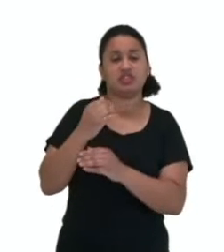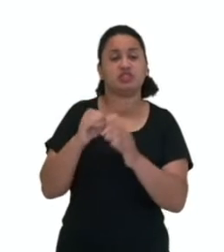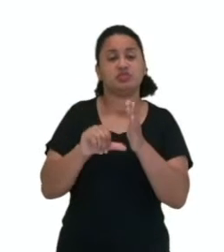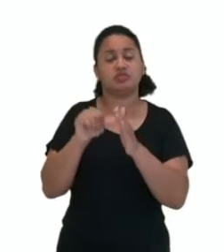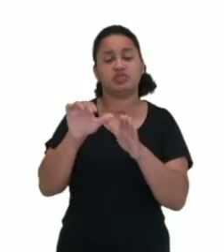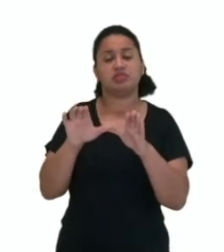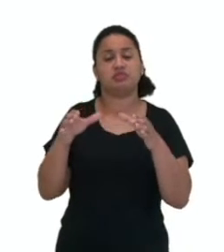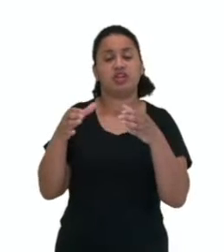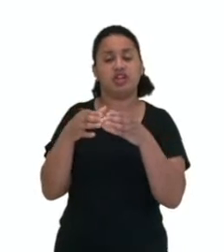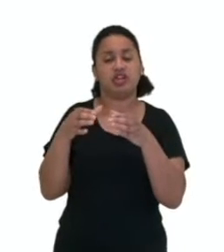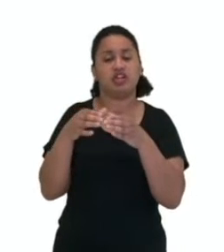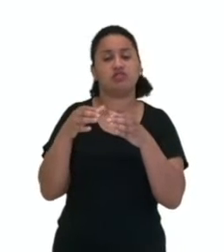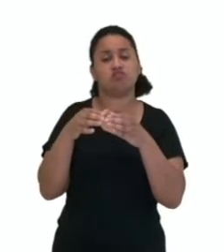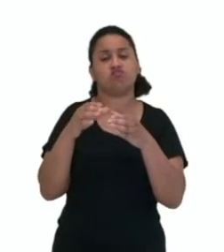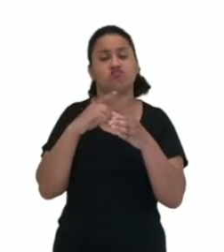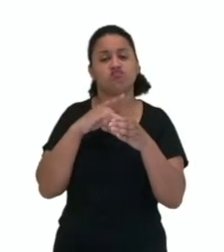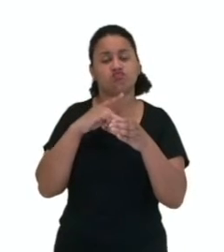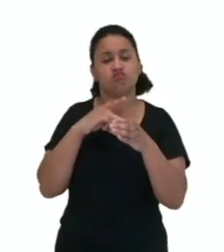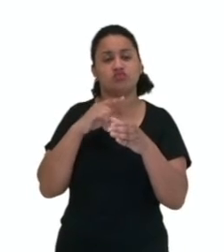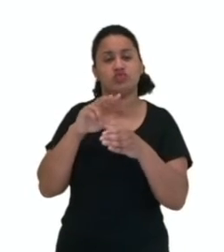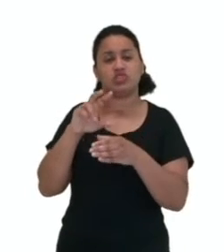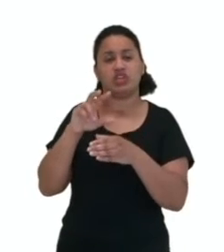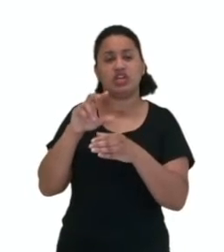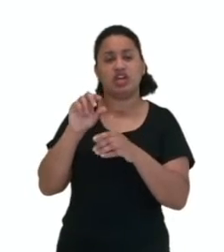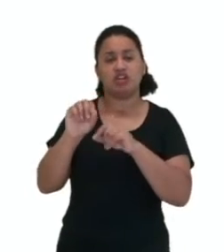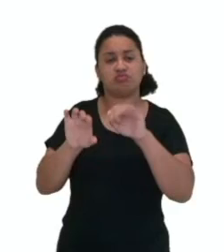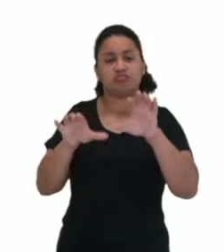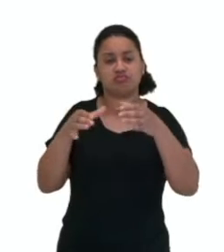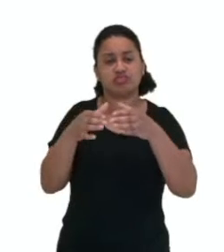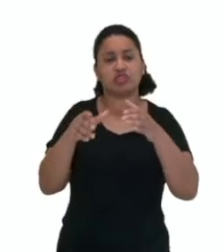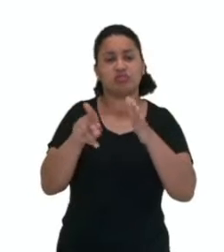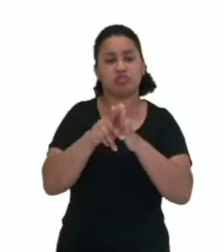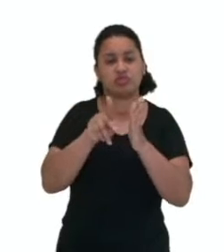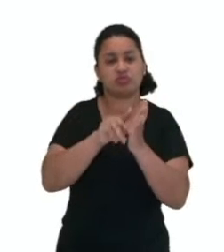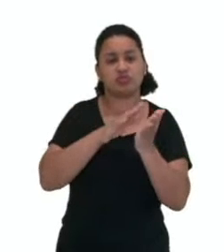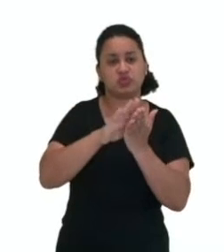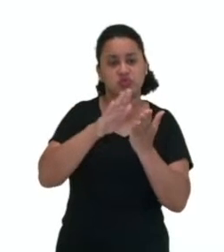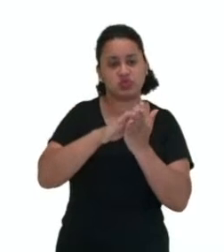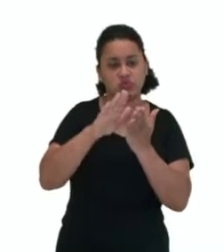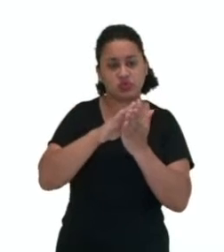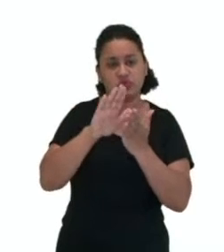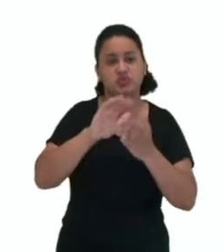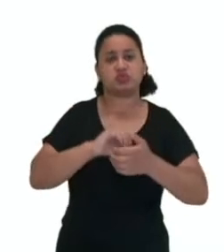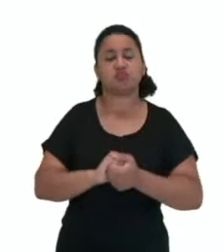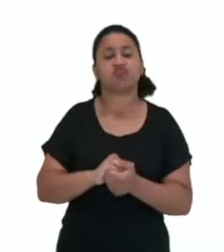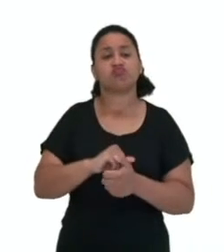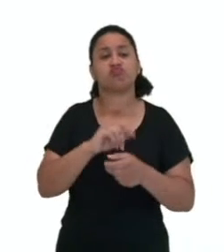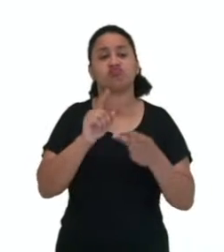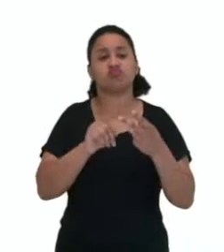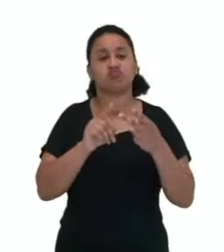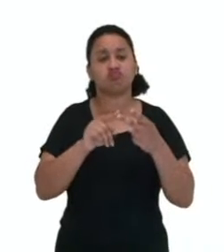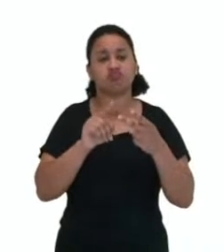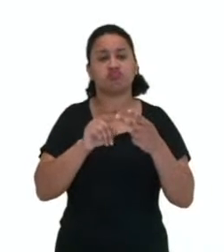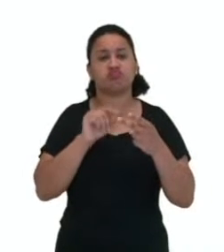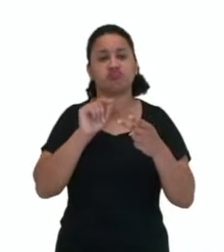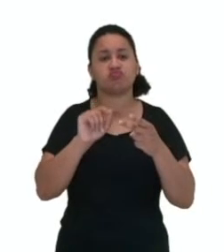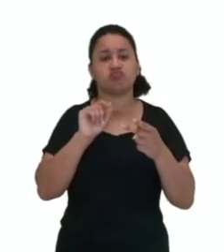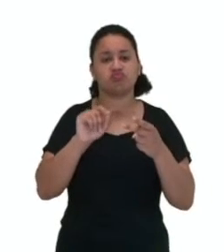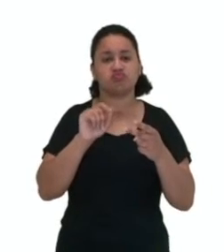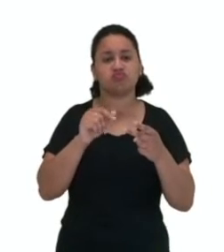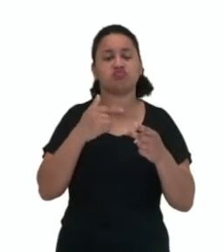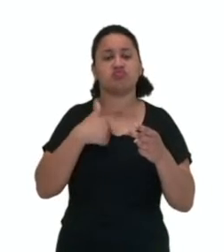de consumo, que ocorreu em Ouro Preto, de Minas Gerais. Em 1902, a inauguração da